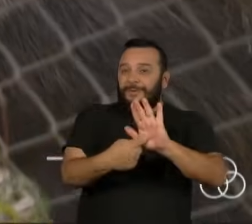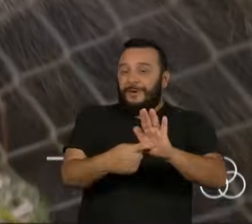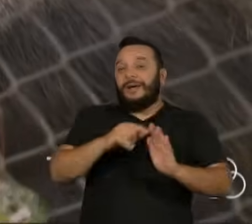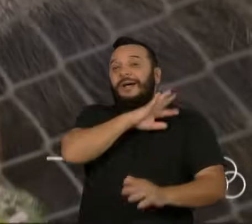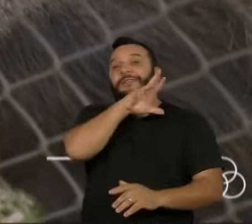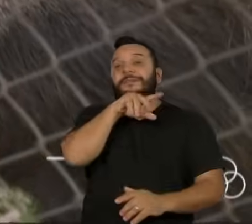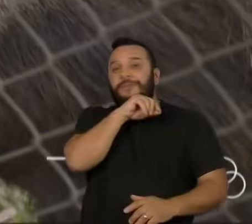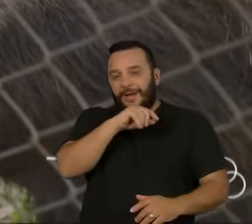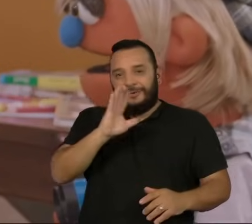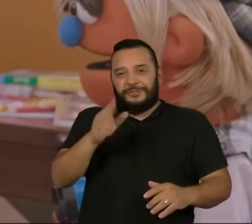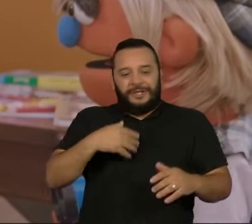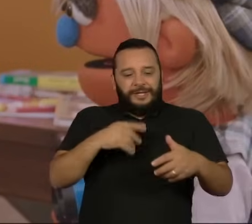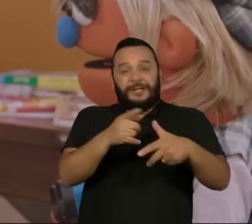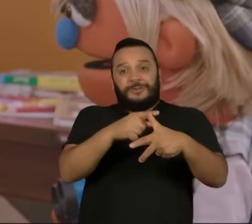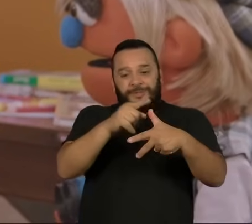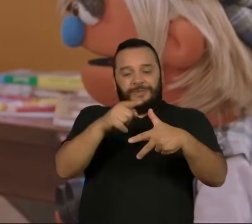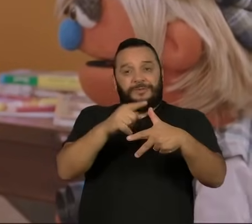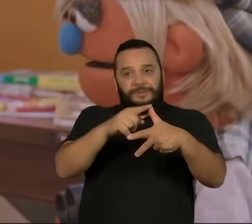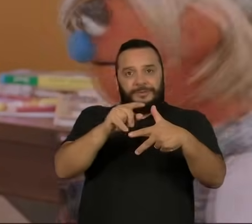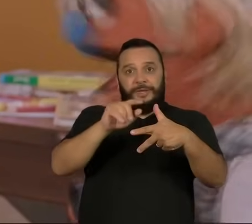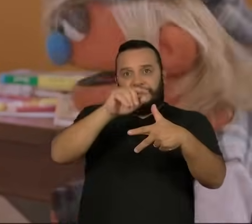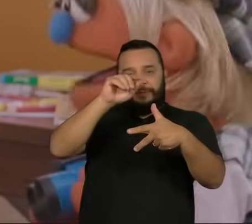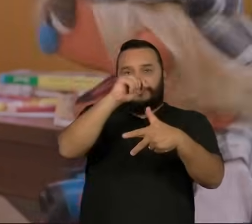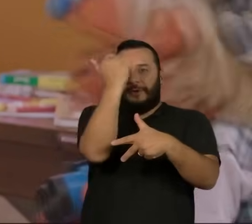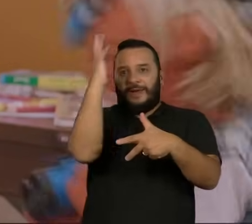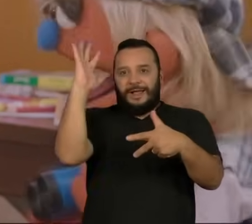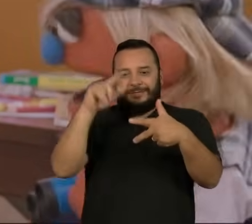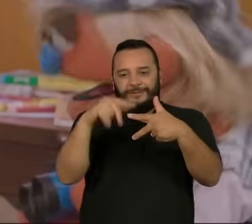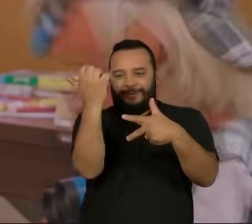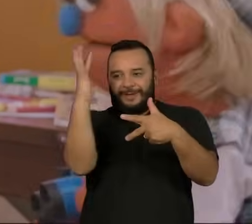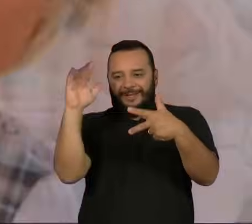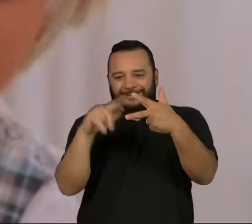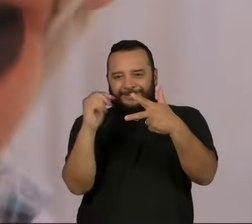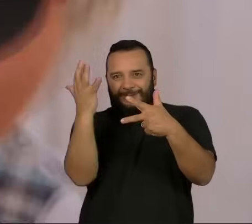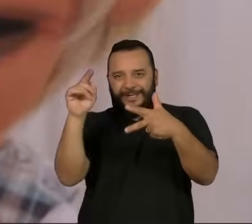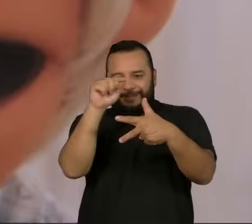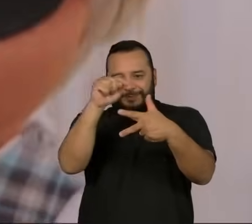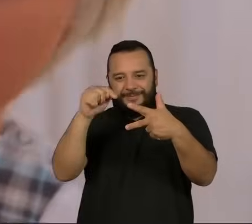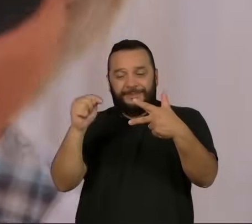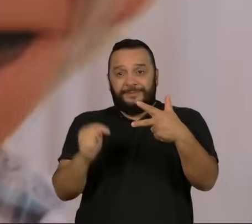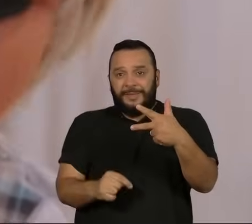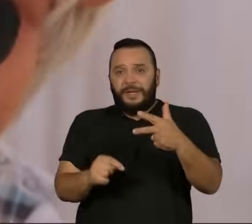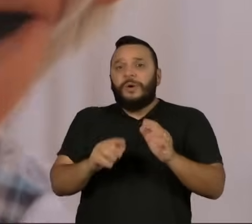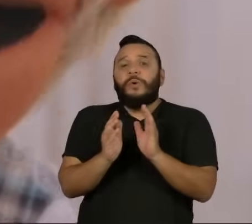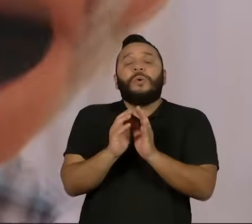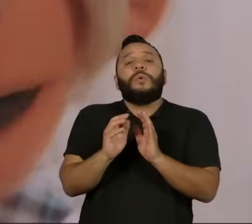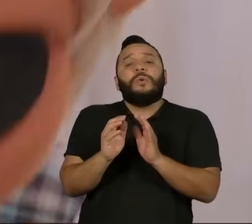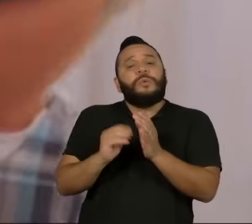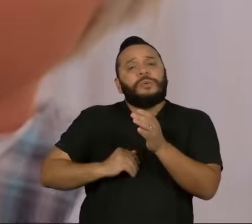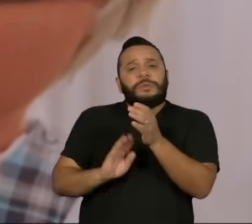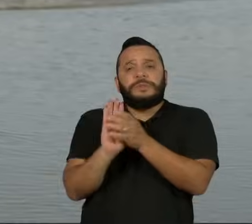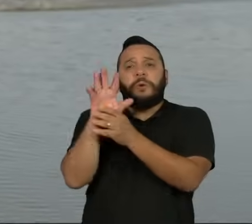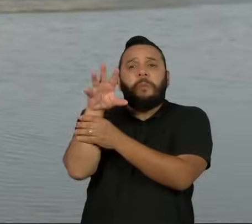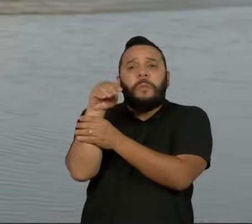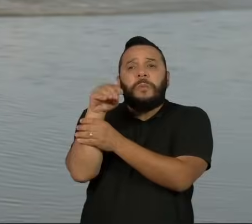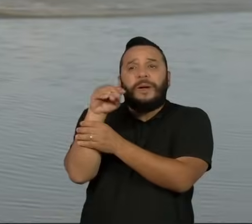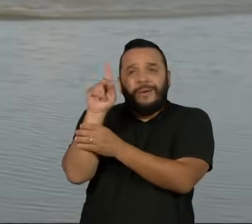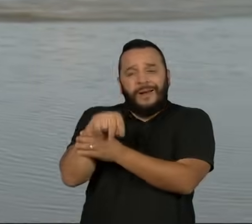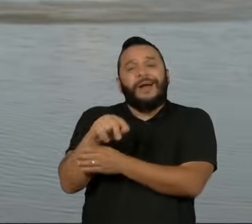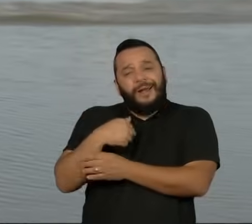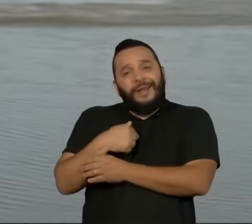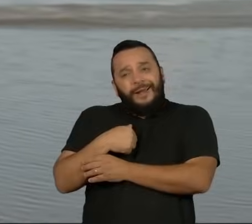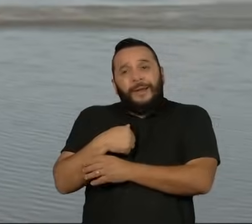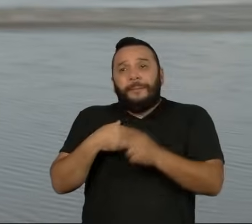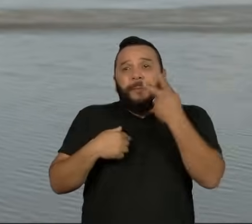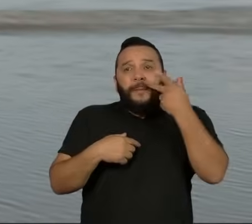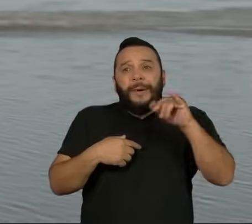biomas brasileiros. Os bonecos representam os filhos do diretor João Amorim. A inspiração veio das viagens